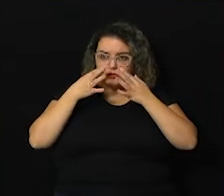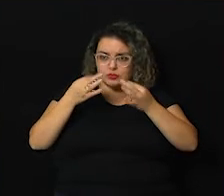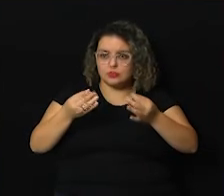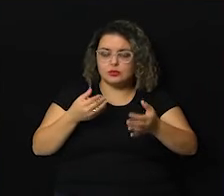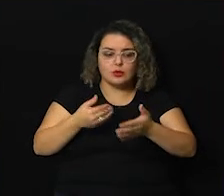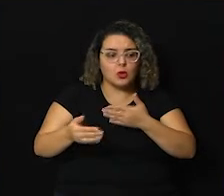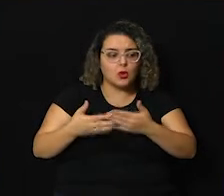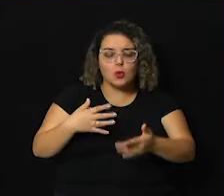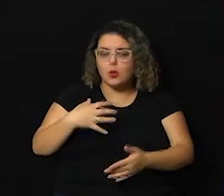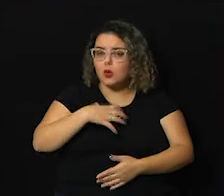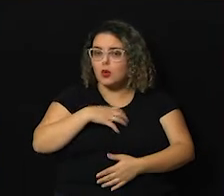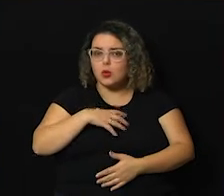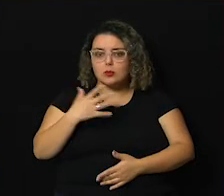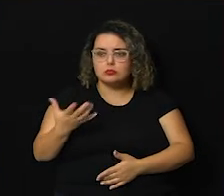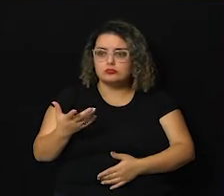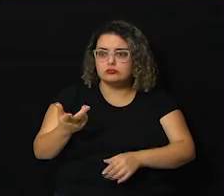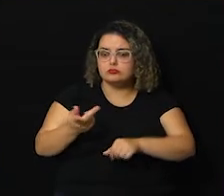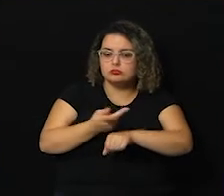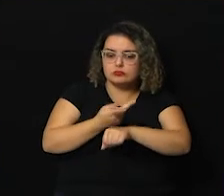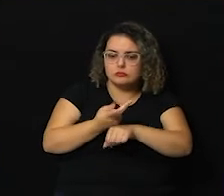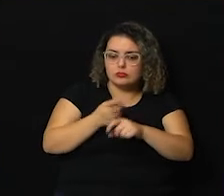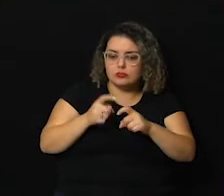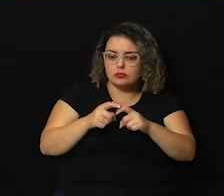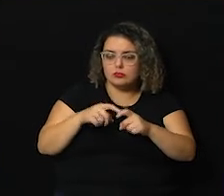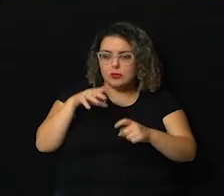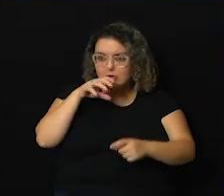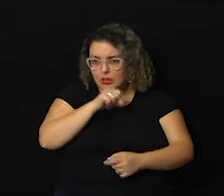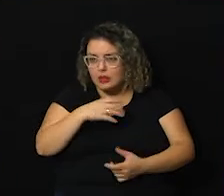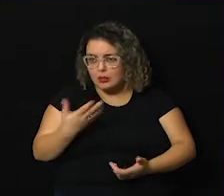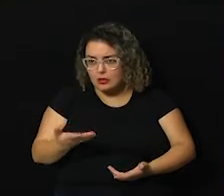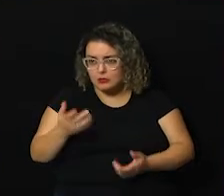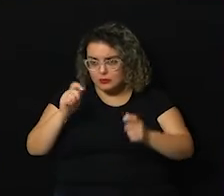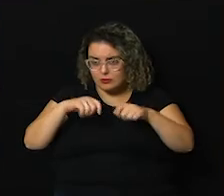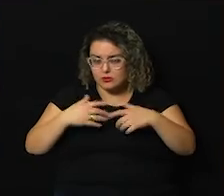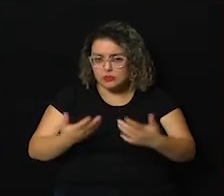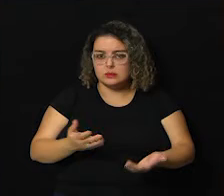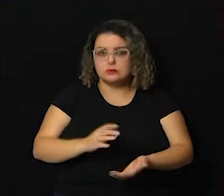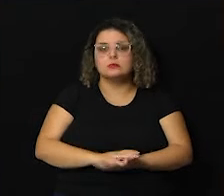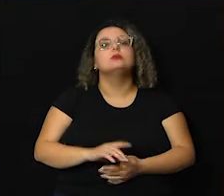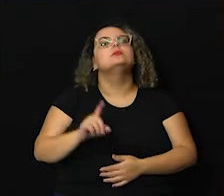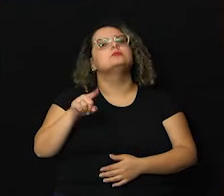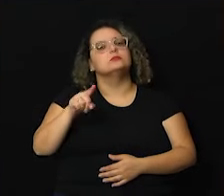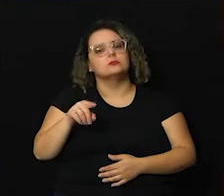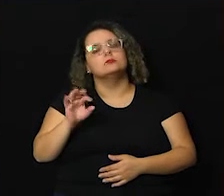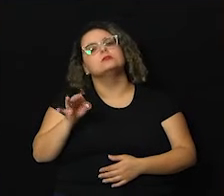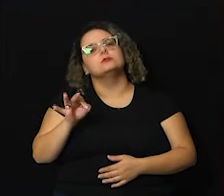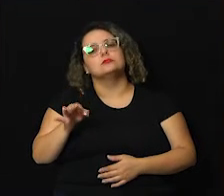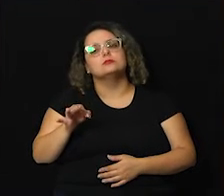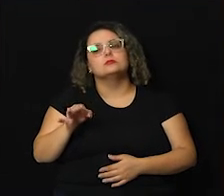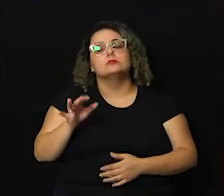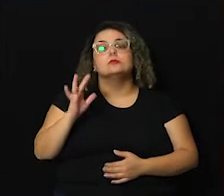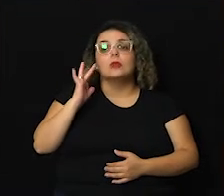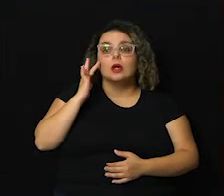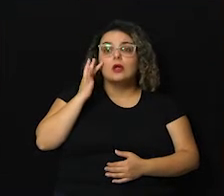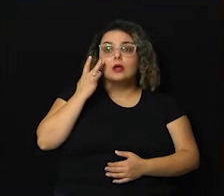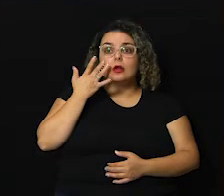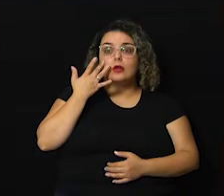atenta a qualquer sintoma ou até procurar um médico o mais rápido possível. Sem